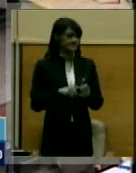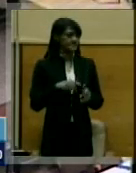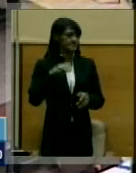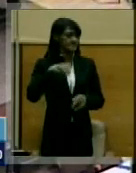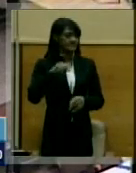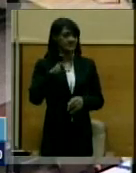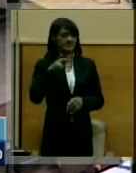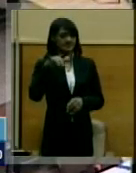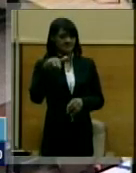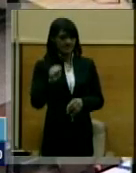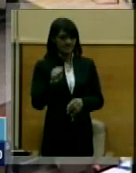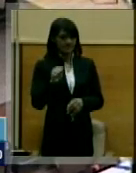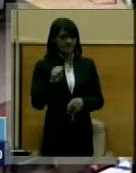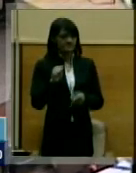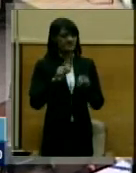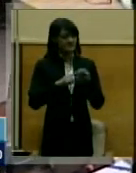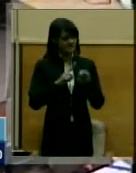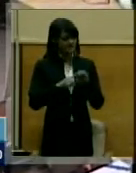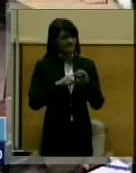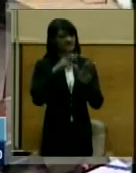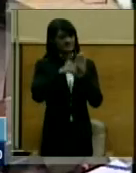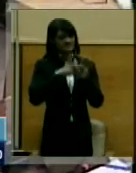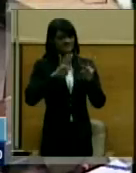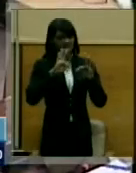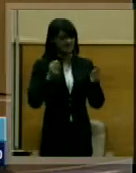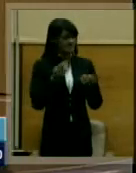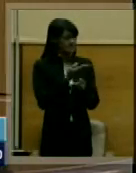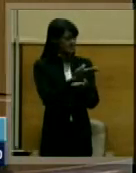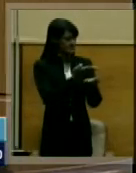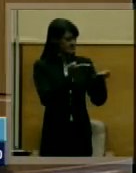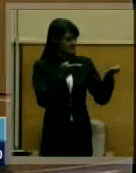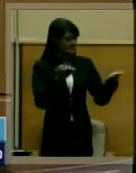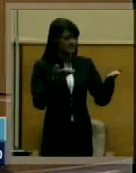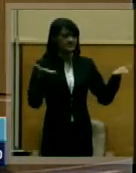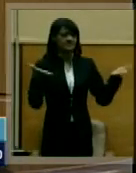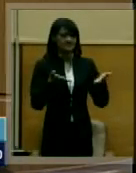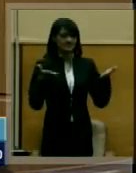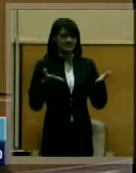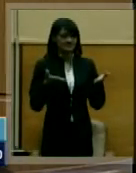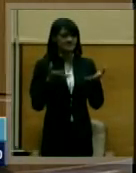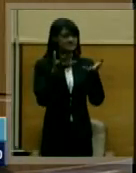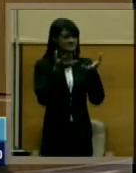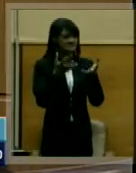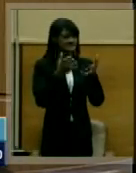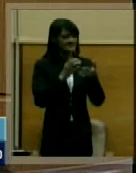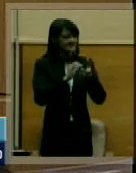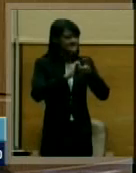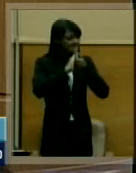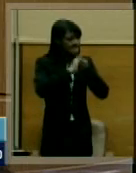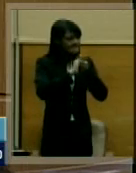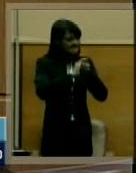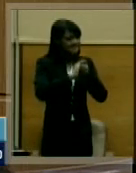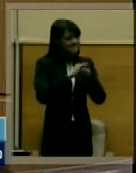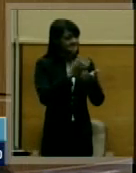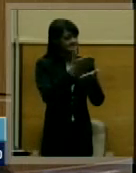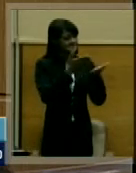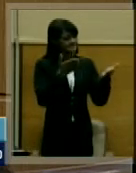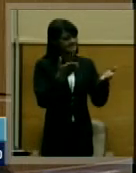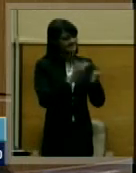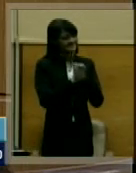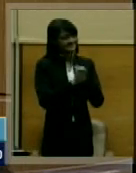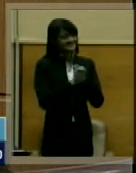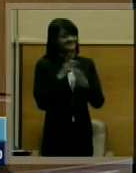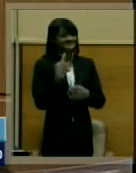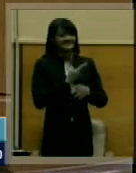infantil, também aqui como cadeirante. Então, todos esses hoje homenageados, a gente quer aqui saudar e ficar, dizer que